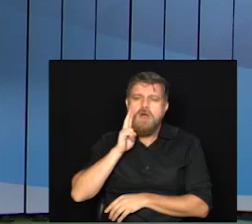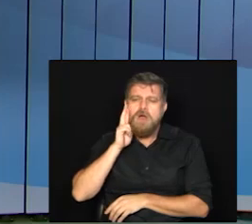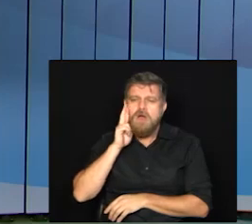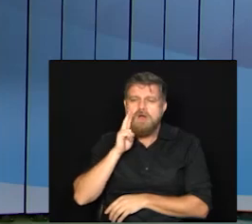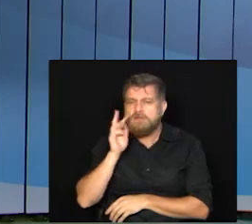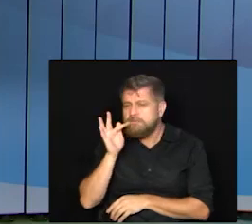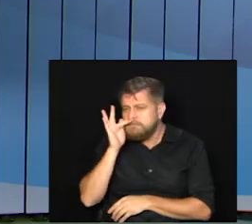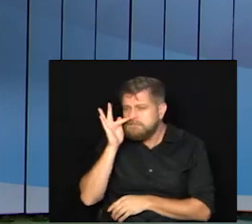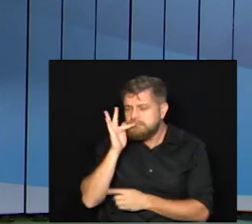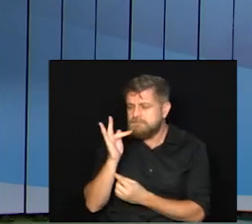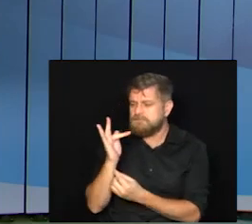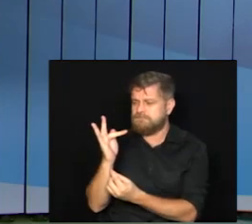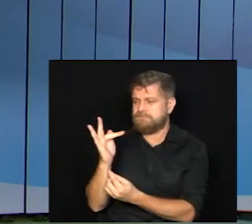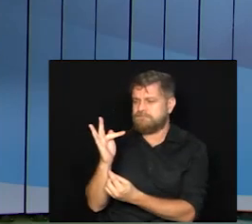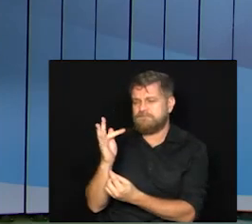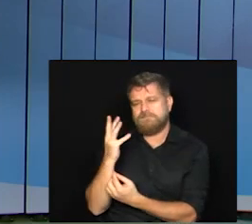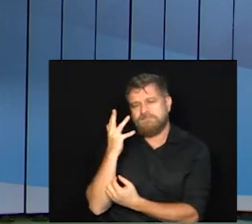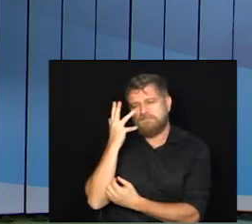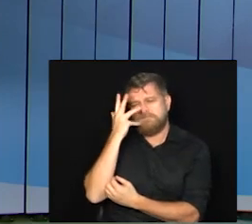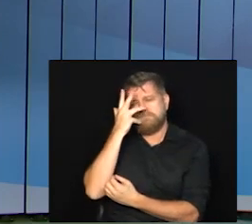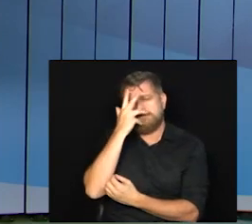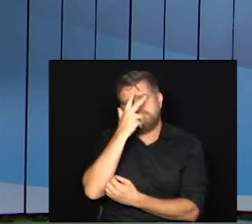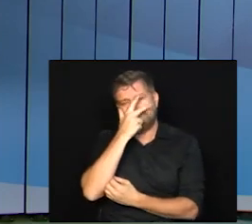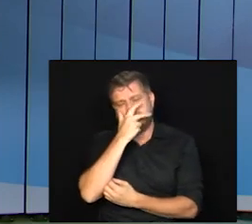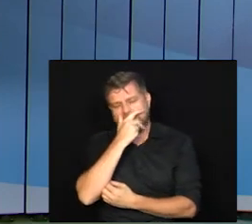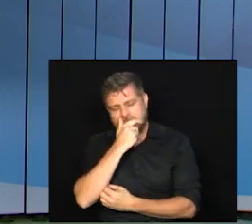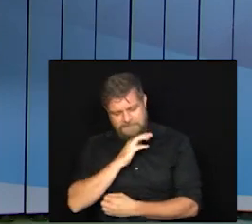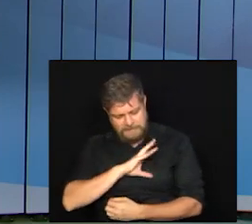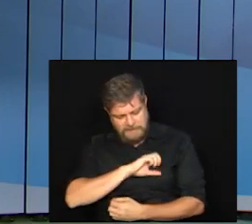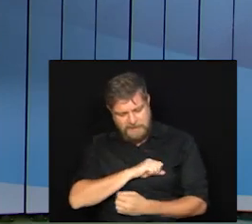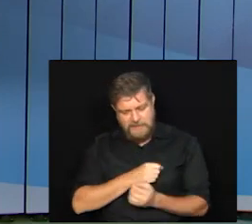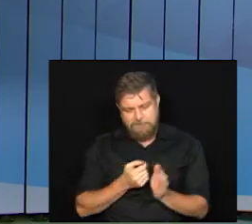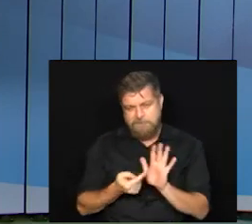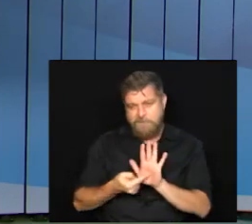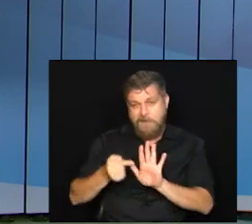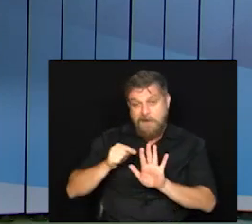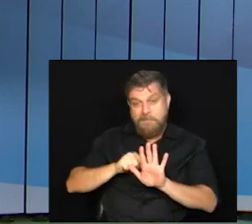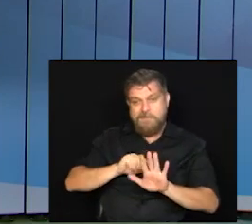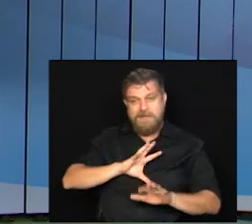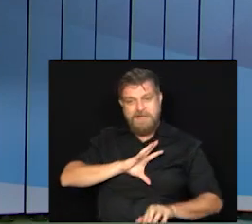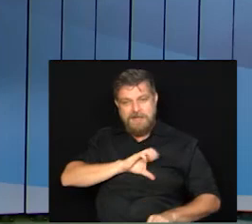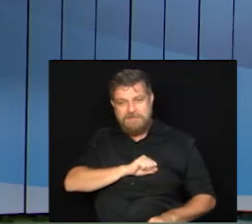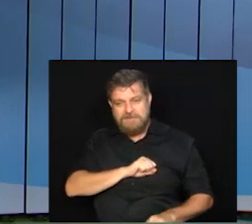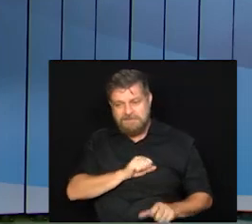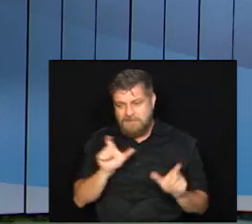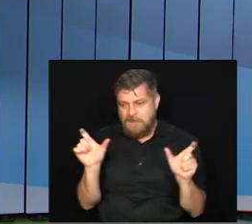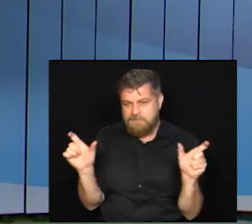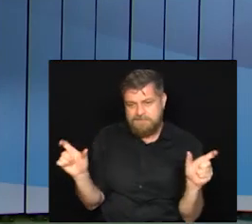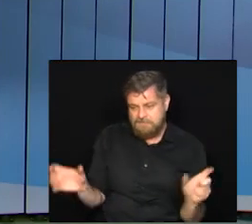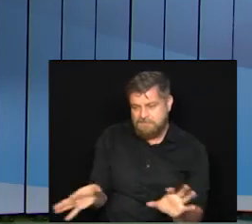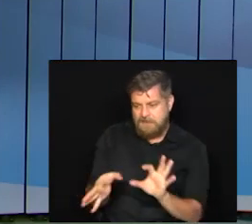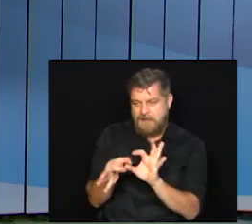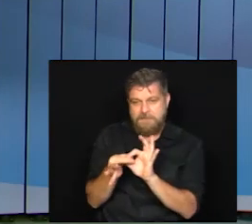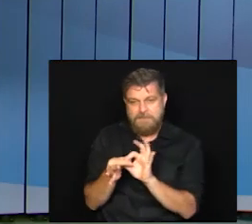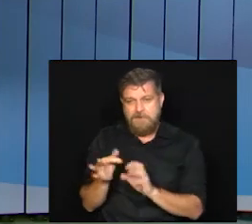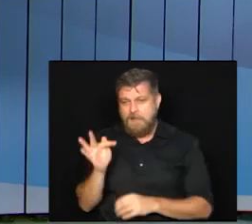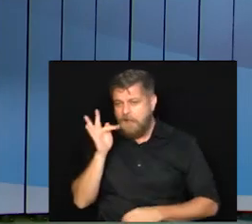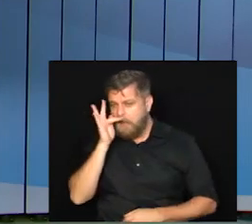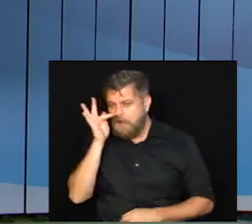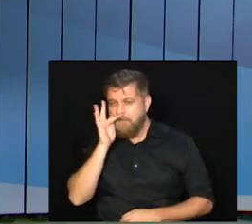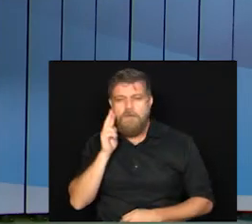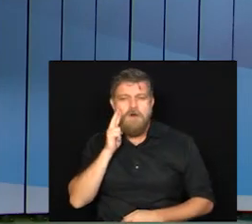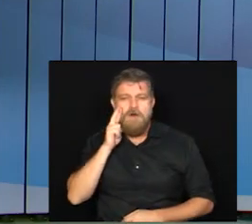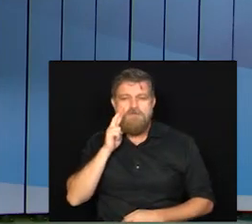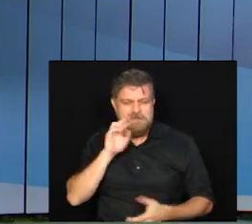nome bonito, que significa amor, coração, e você juntou as duas coisas, a revolução com